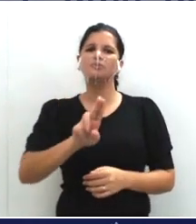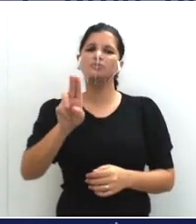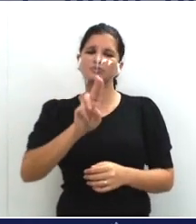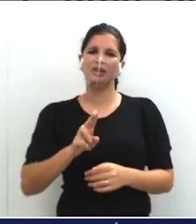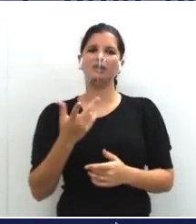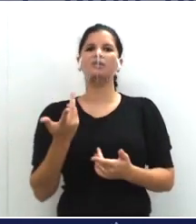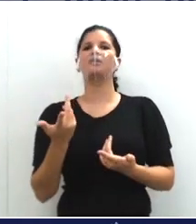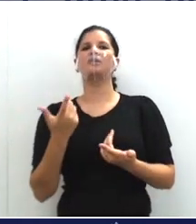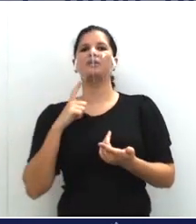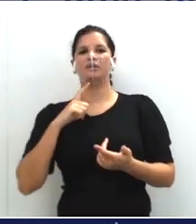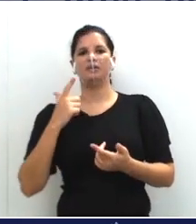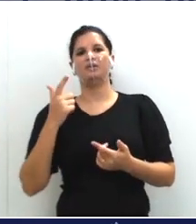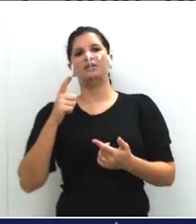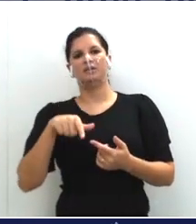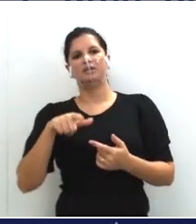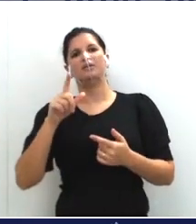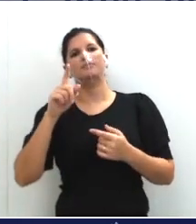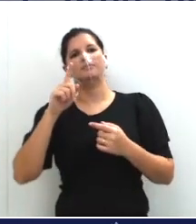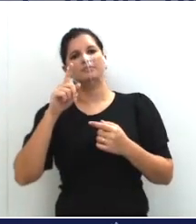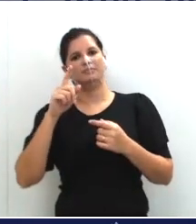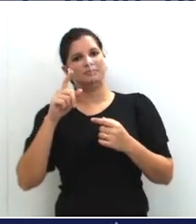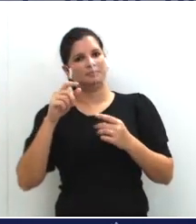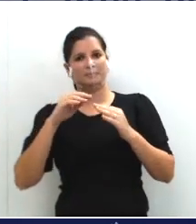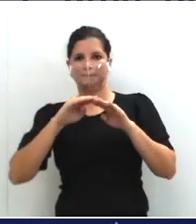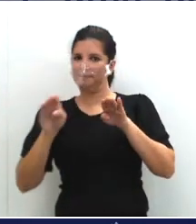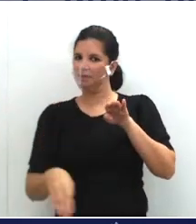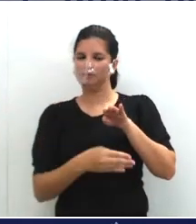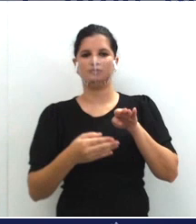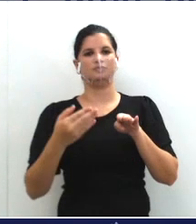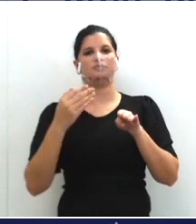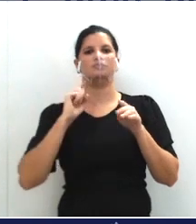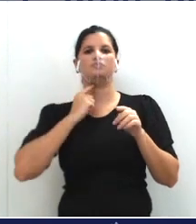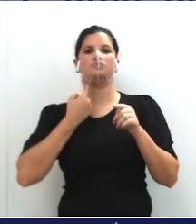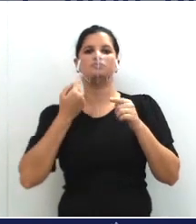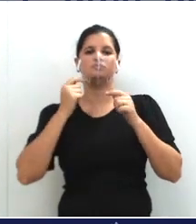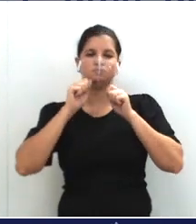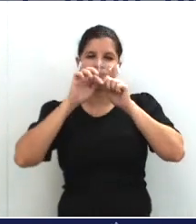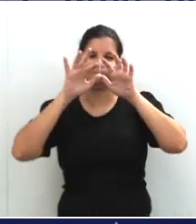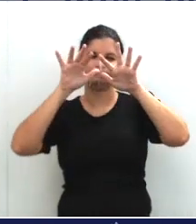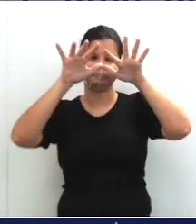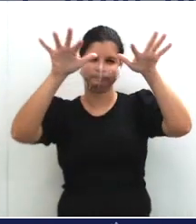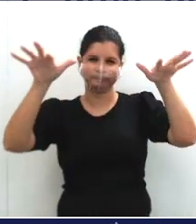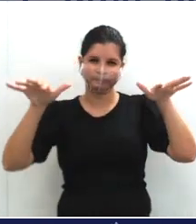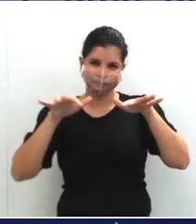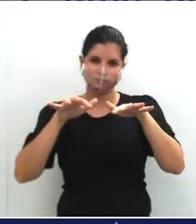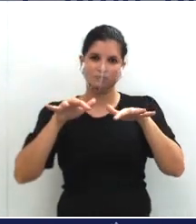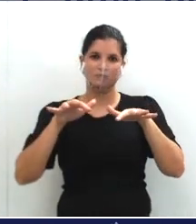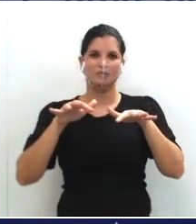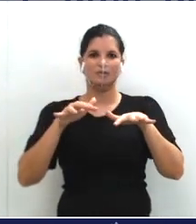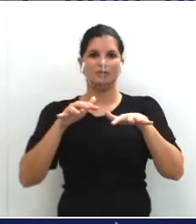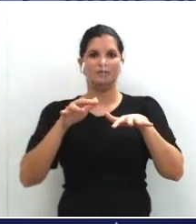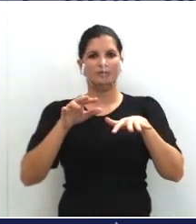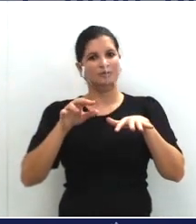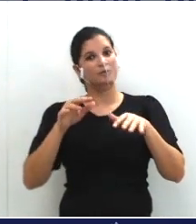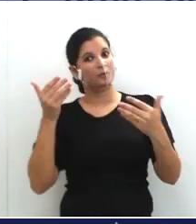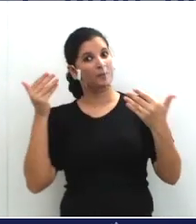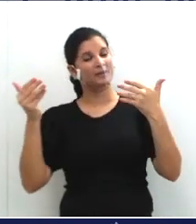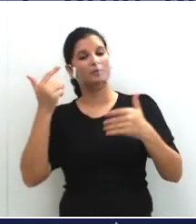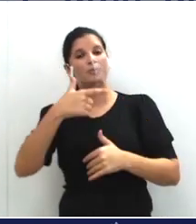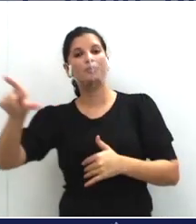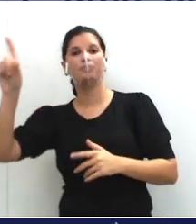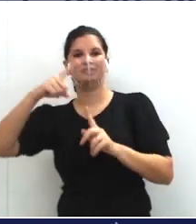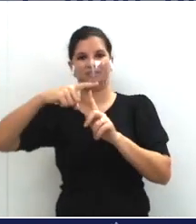utilização, por outro lado, ela é uma das menos poluentes em relação às outras gerações de